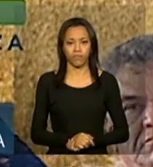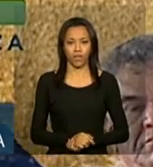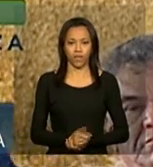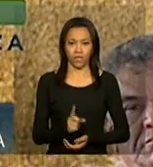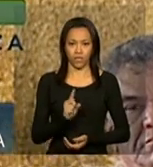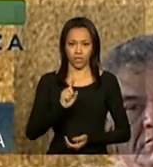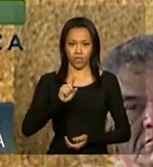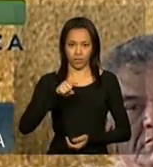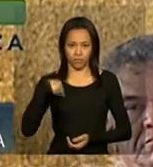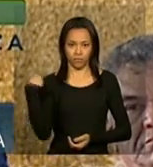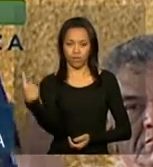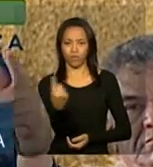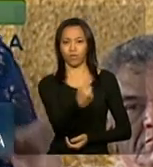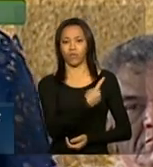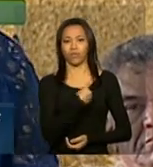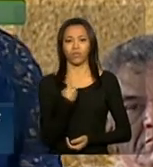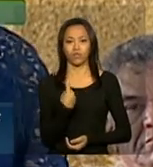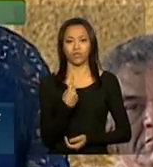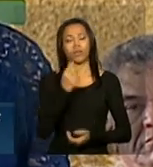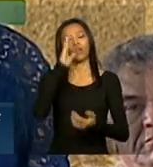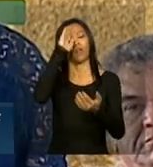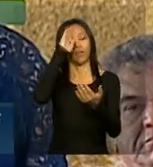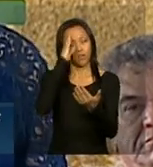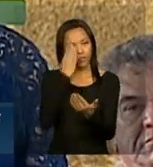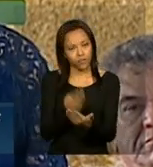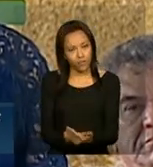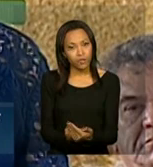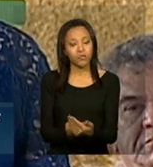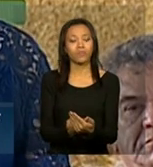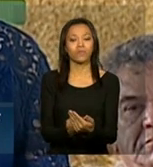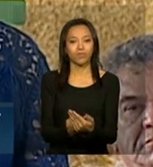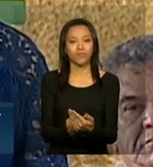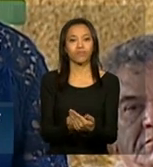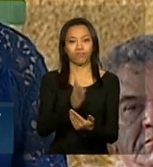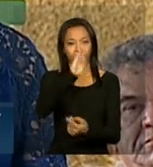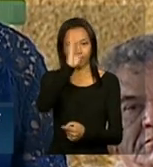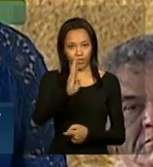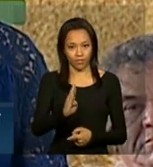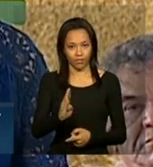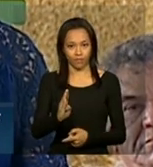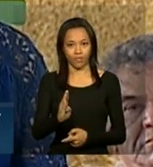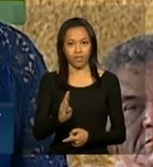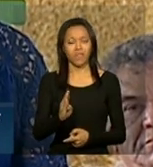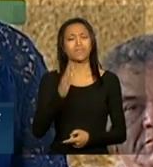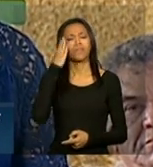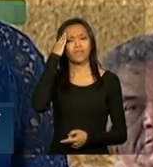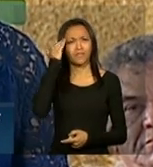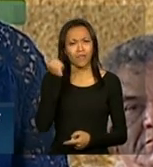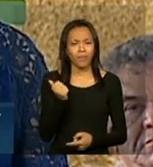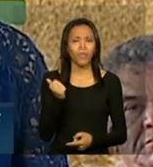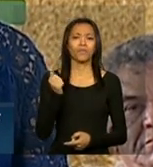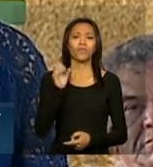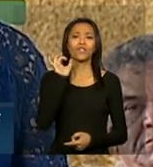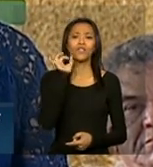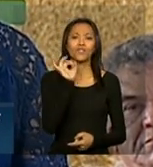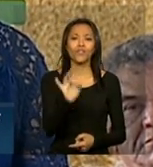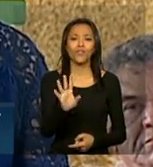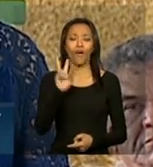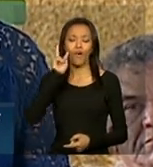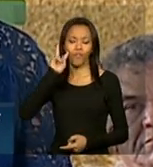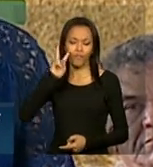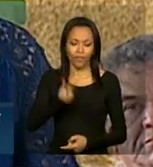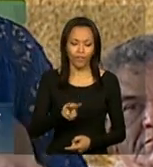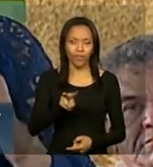nós, que acreditamos no Brasil, sabemos que a gente só deve olhar o